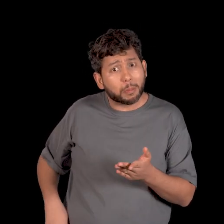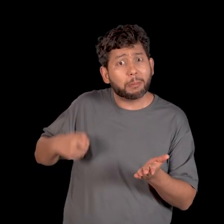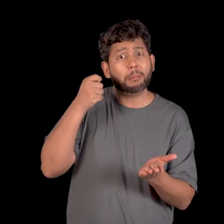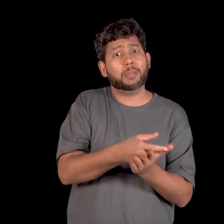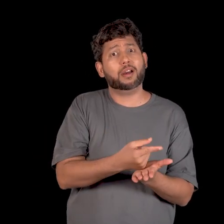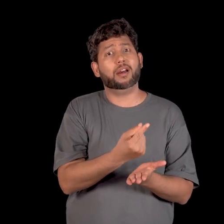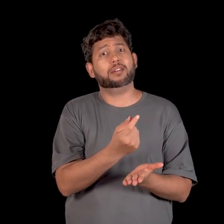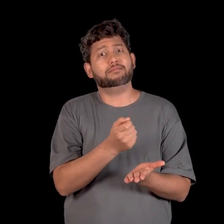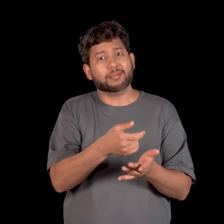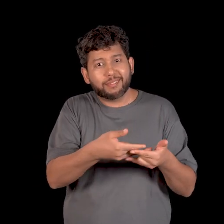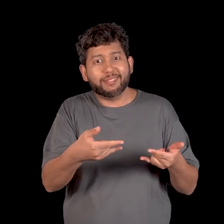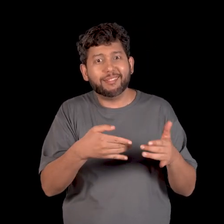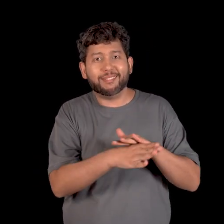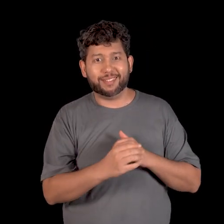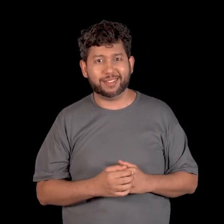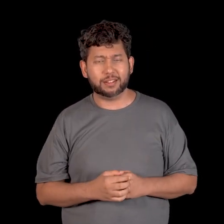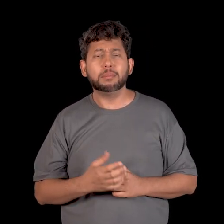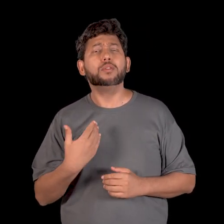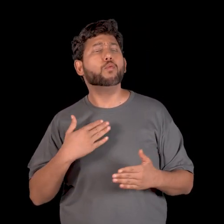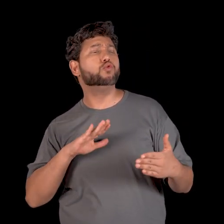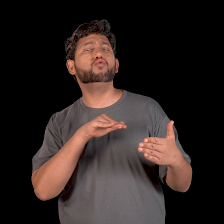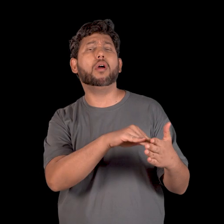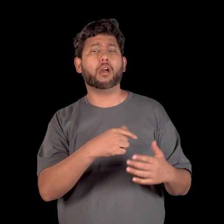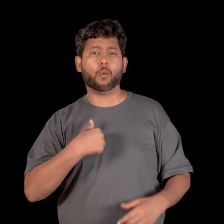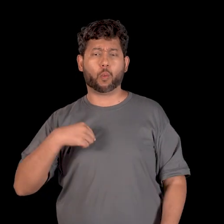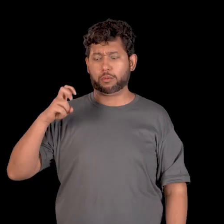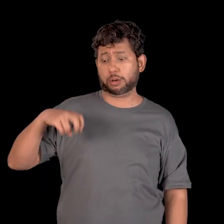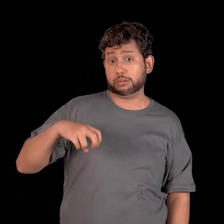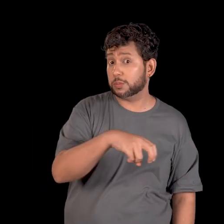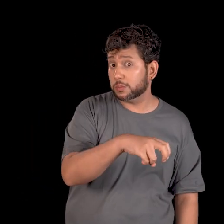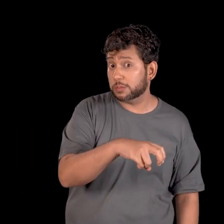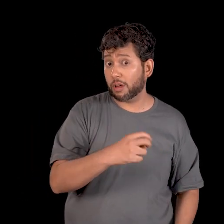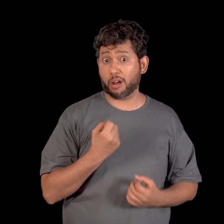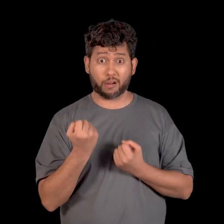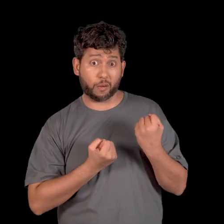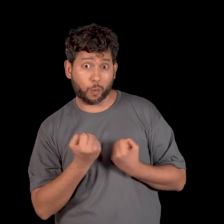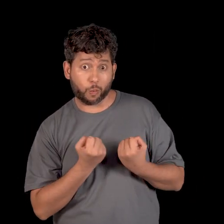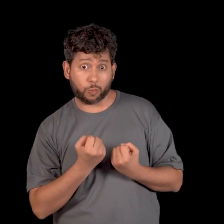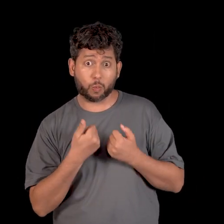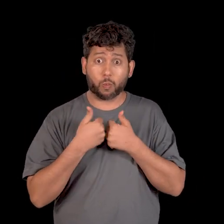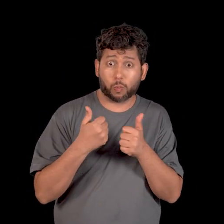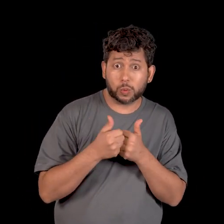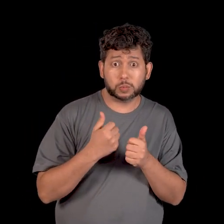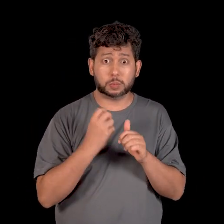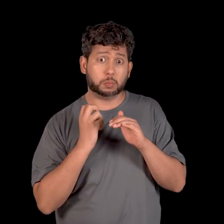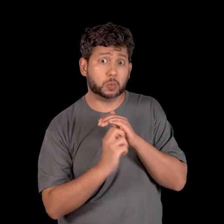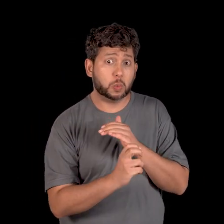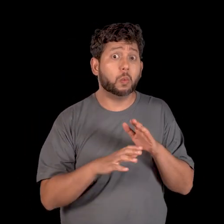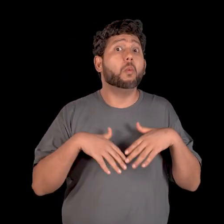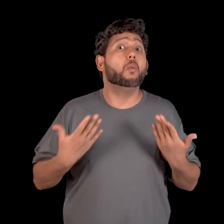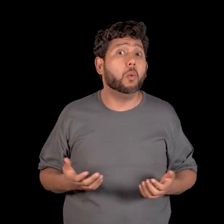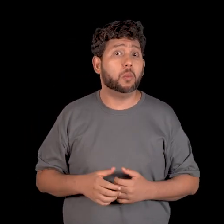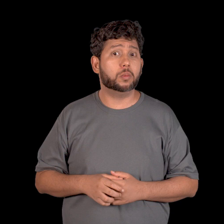entrada. Juntar dinheiro para o ingresso. Pensar em como ir até ao cinema. A pé, de